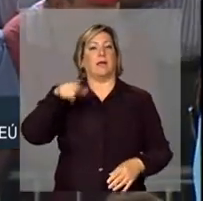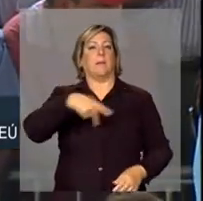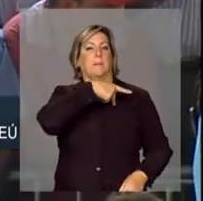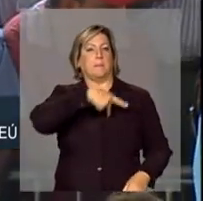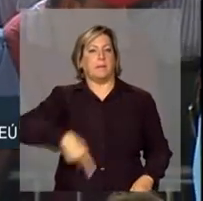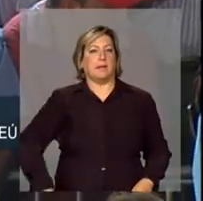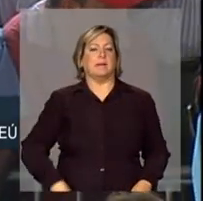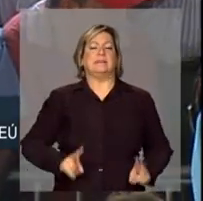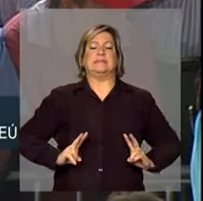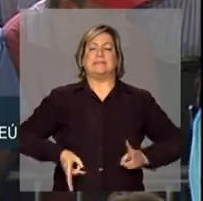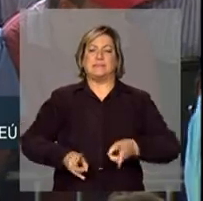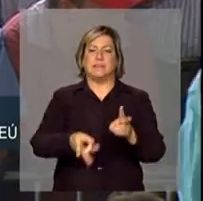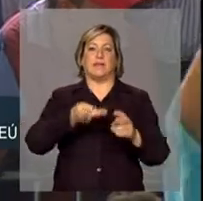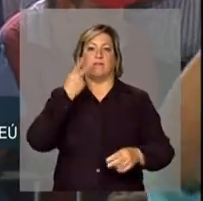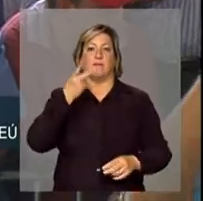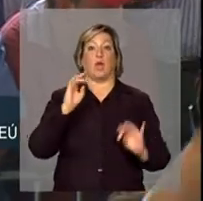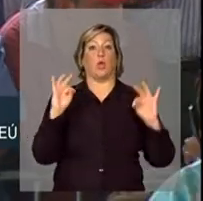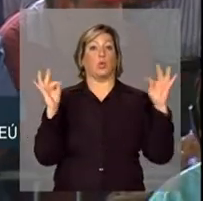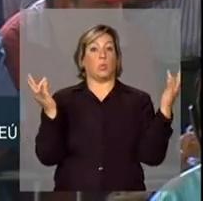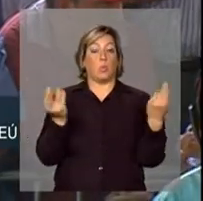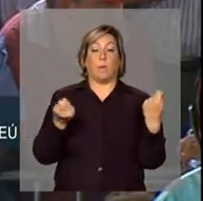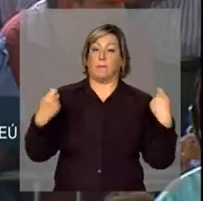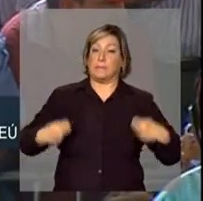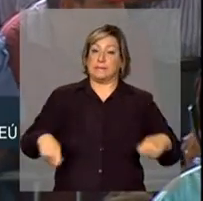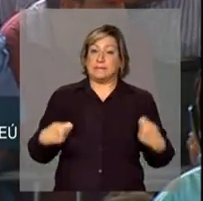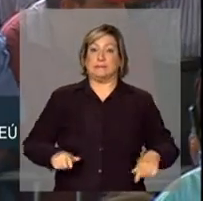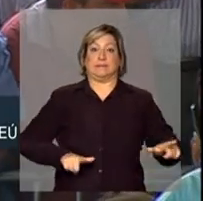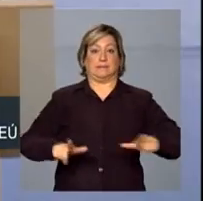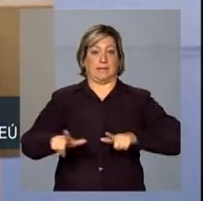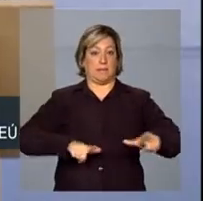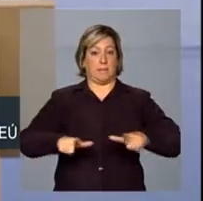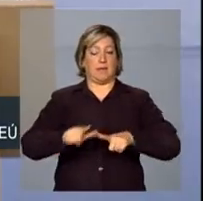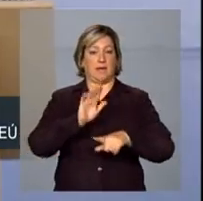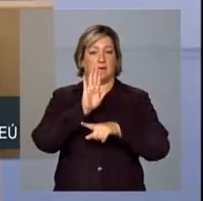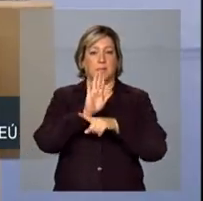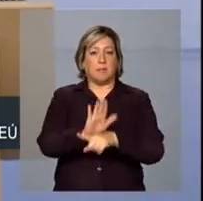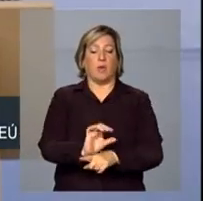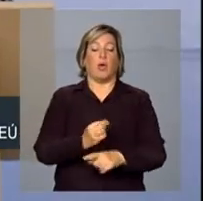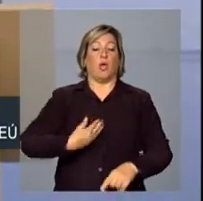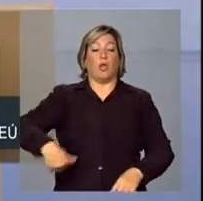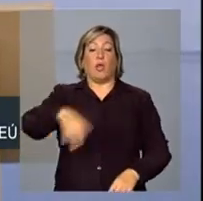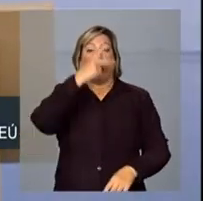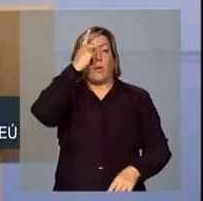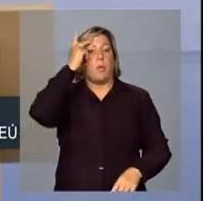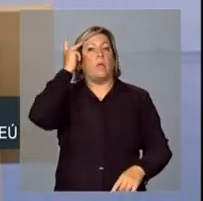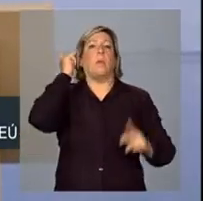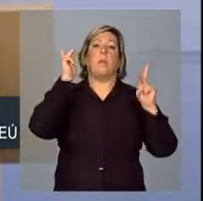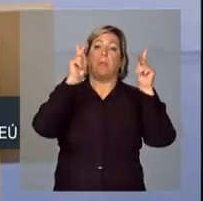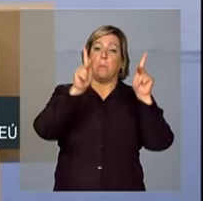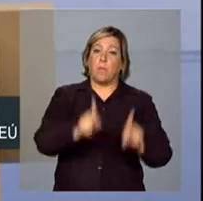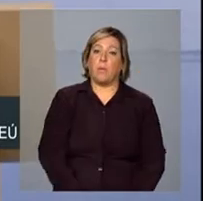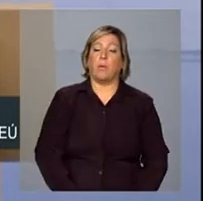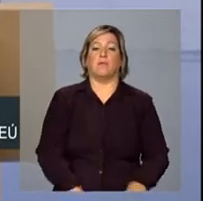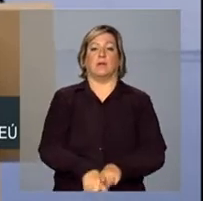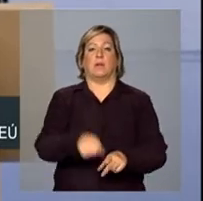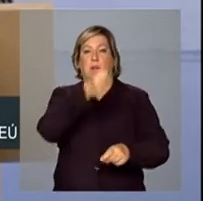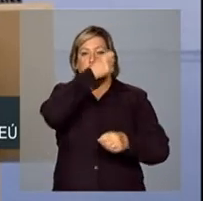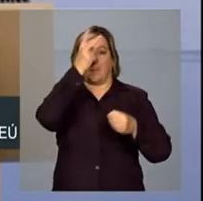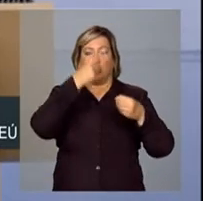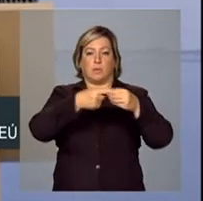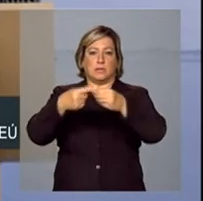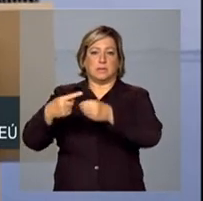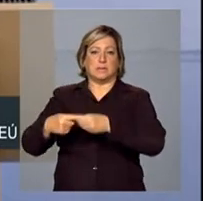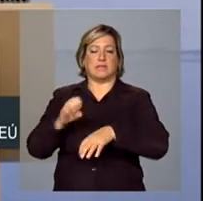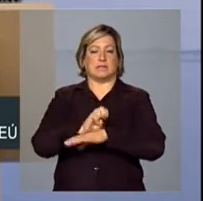diz: todos precisamos trabalhar em prol das nossas populações, dos nossos municípios, dos